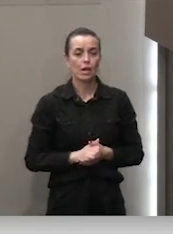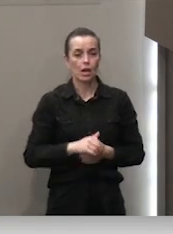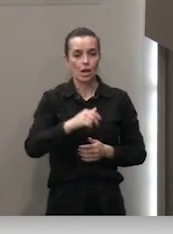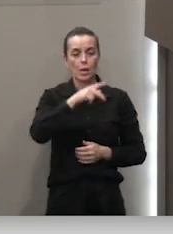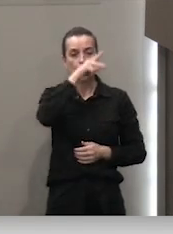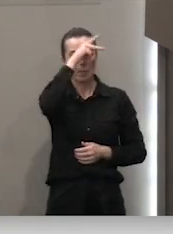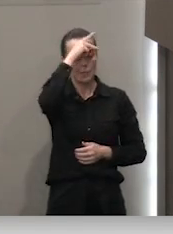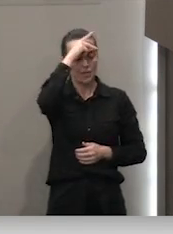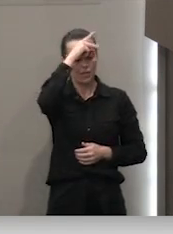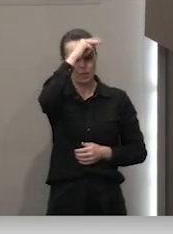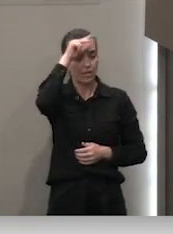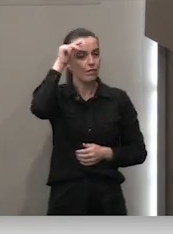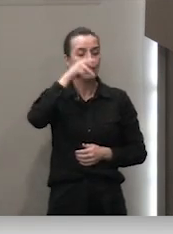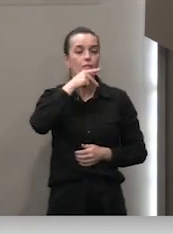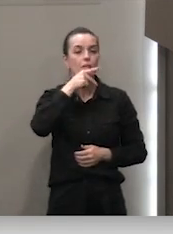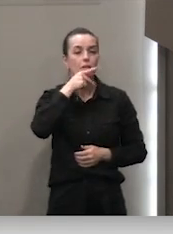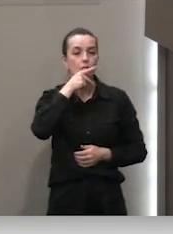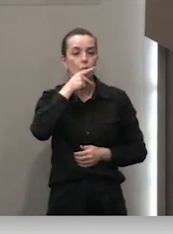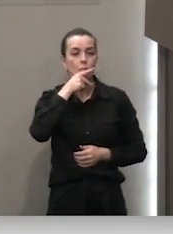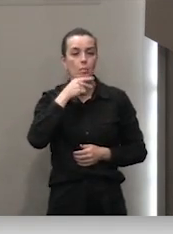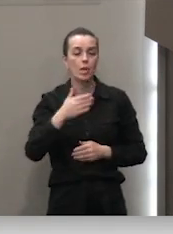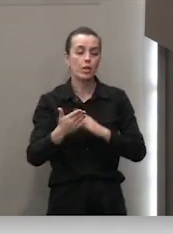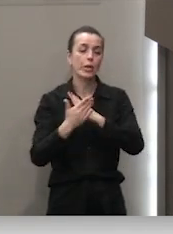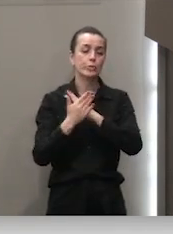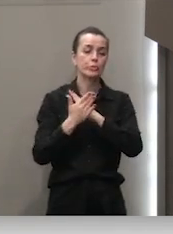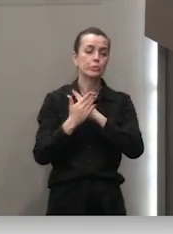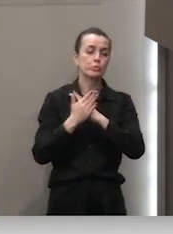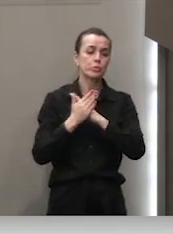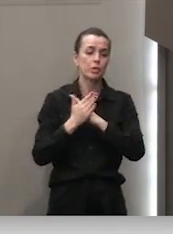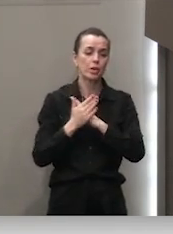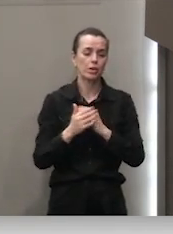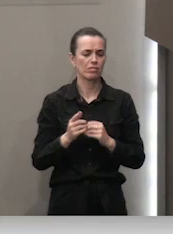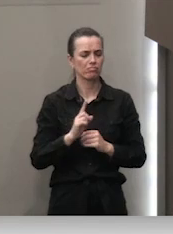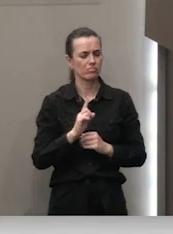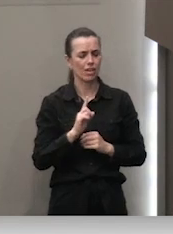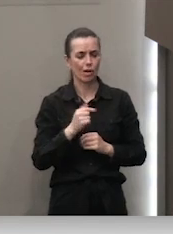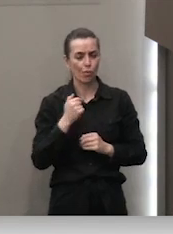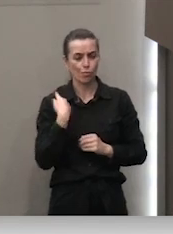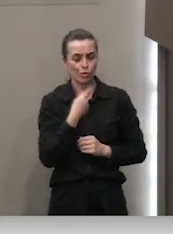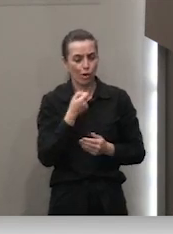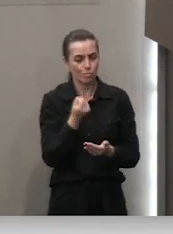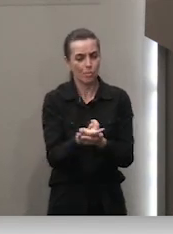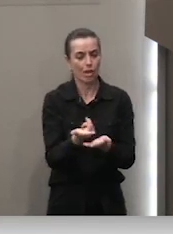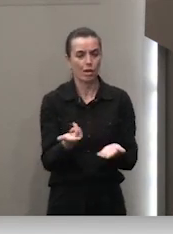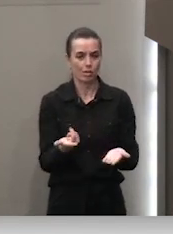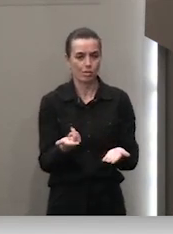prefeito. E que faz as obras, faz praças, mas em matéria de